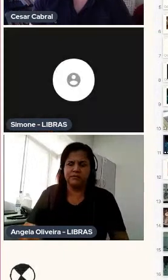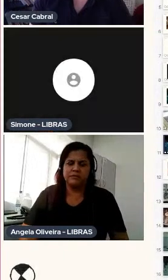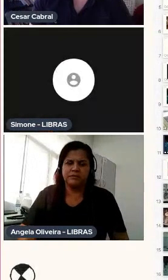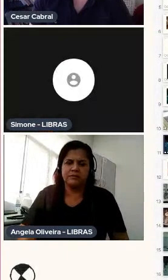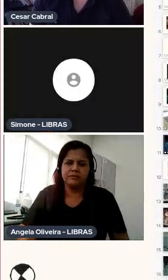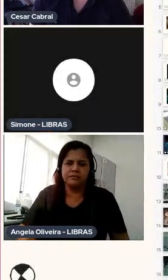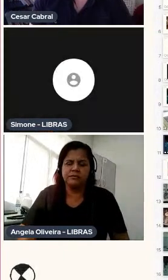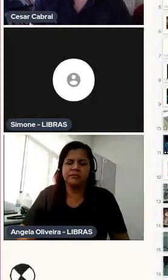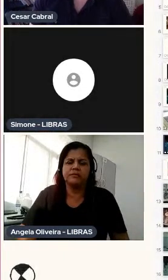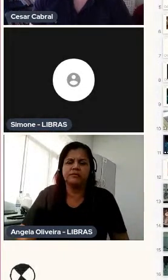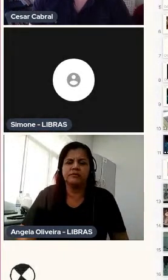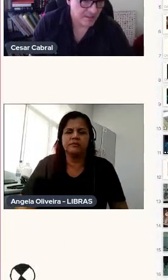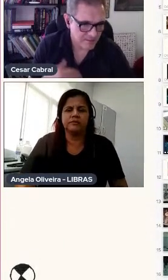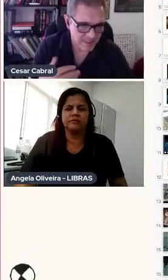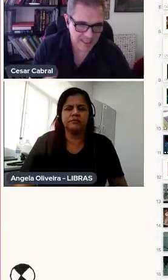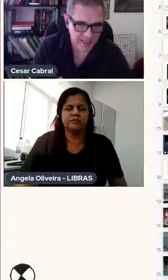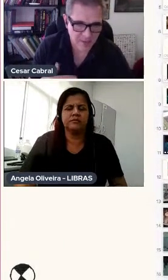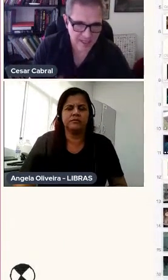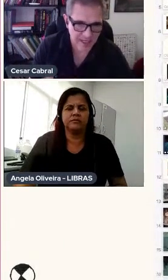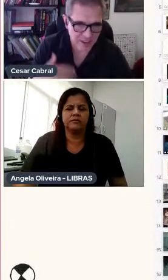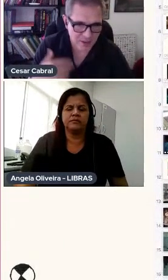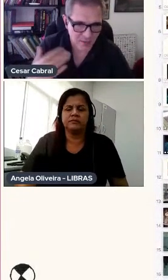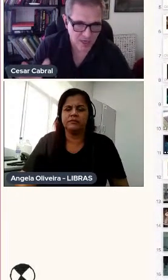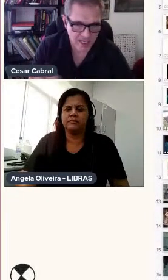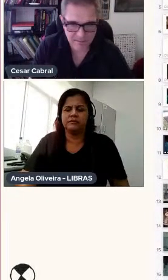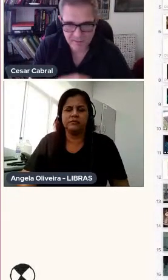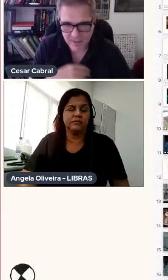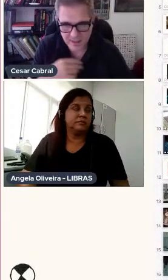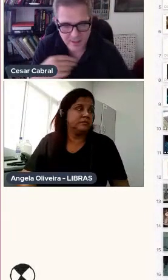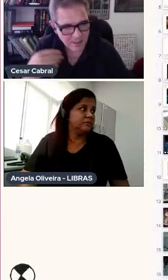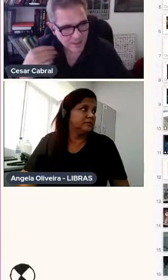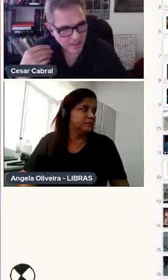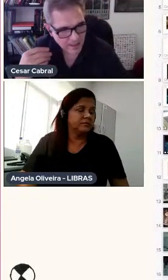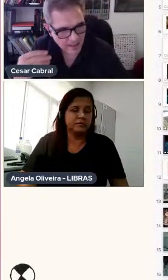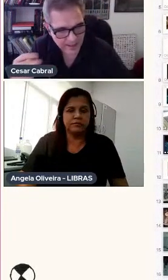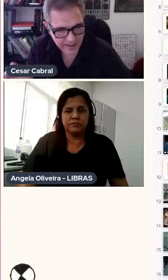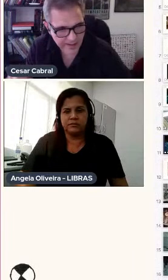trabalhando em publicidade, desde fazer cenário, maquete, mockup,